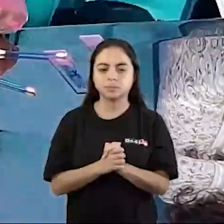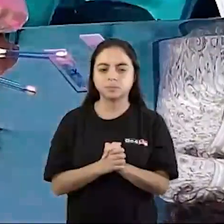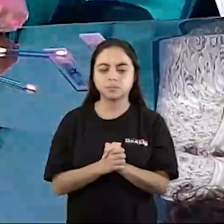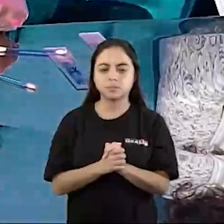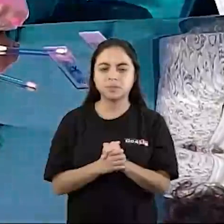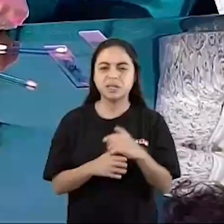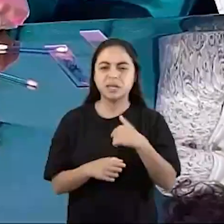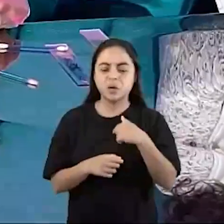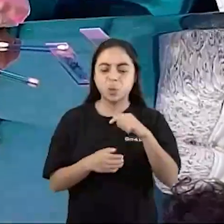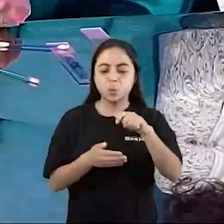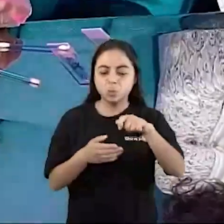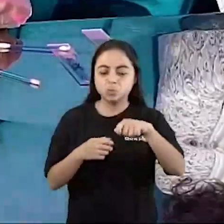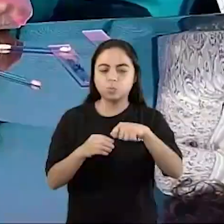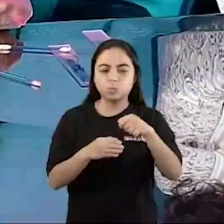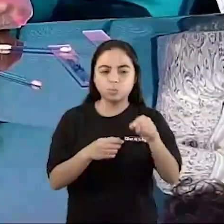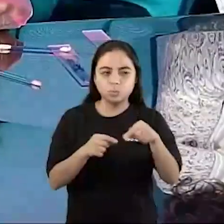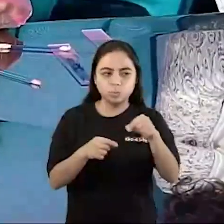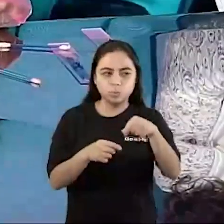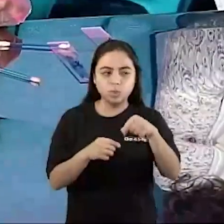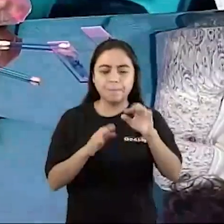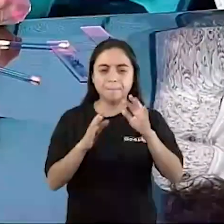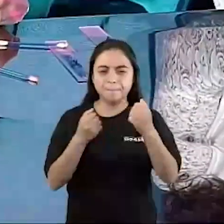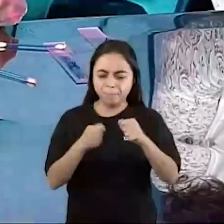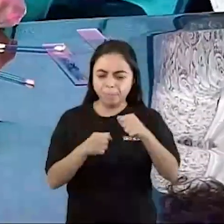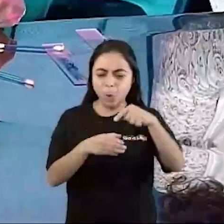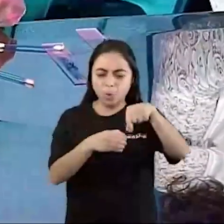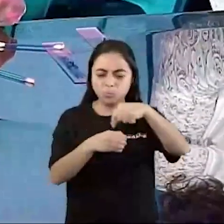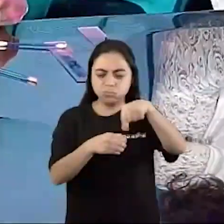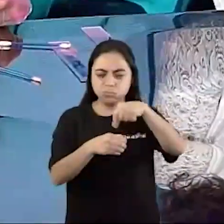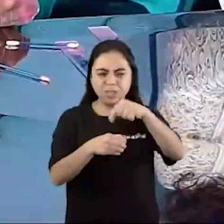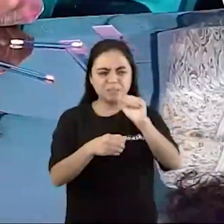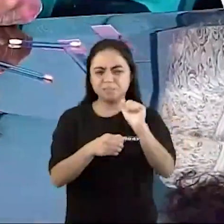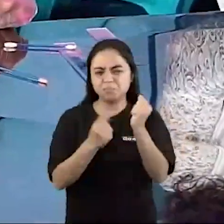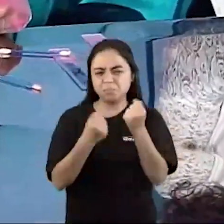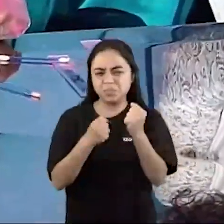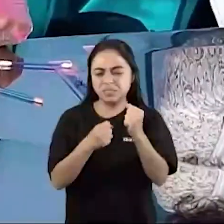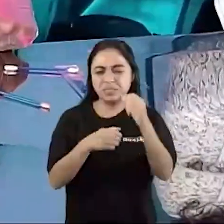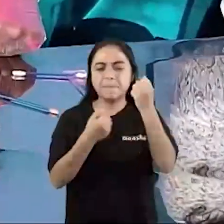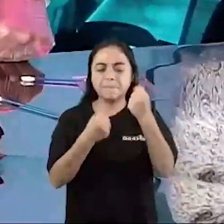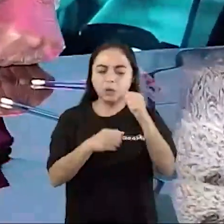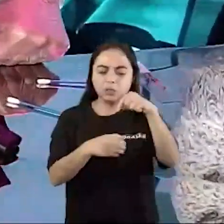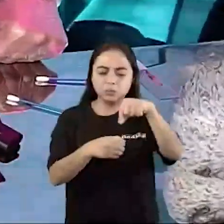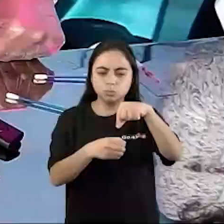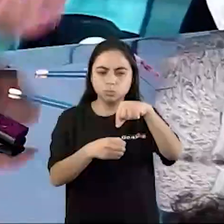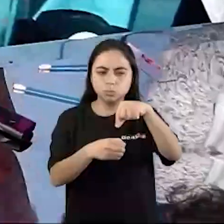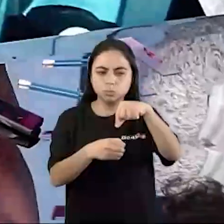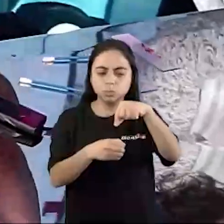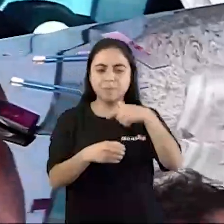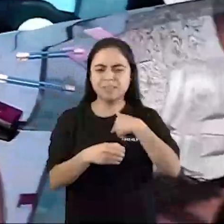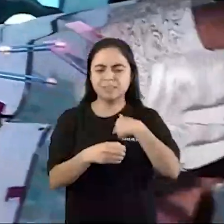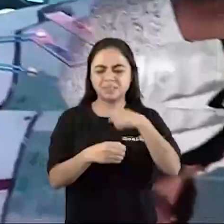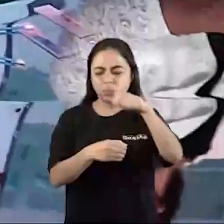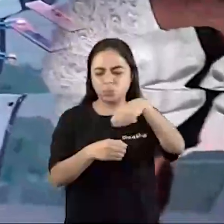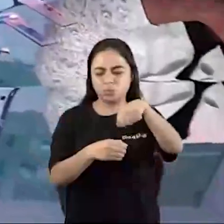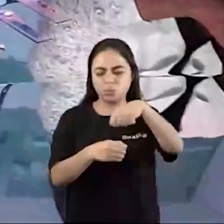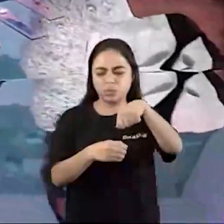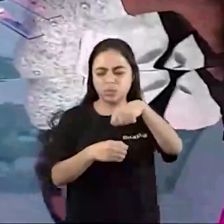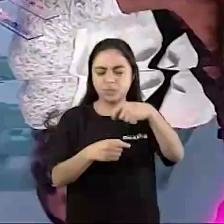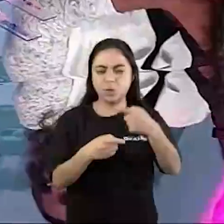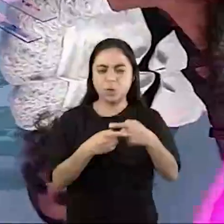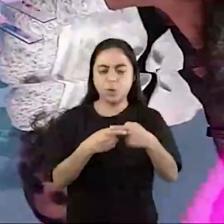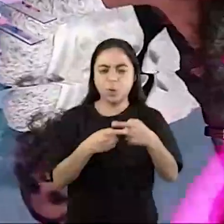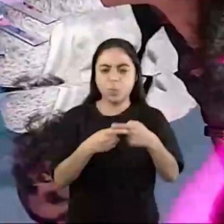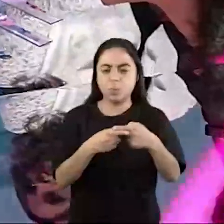Normalmente eu fico movimentando a lâmina. Pode deixar paradinho, não tem problema, né? Mas normalmente eu fico movimentando porque, como são